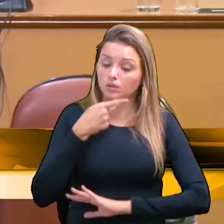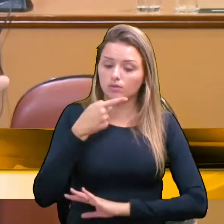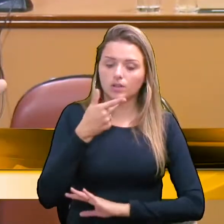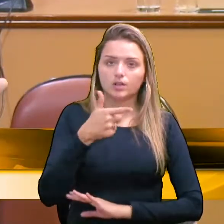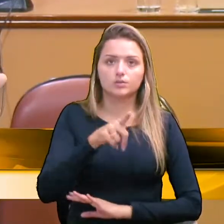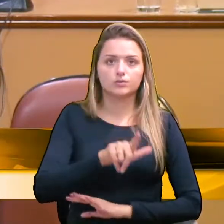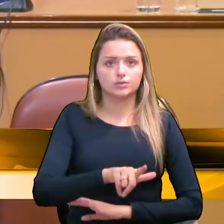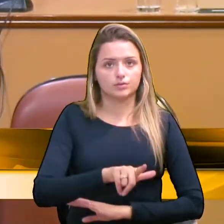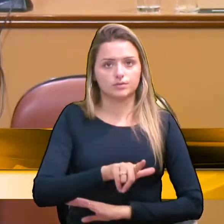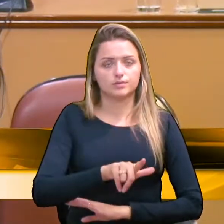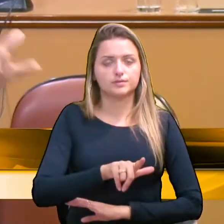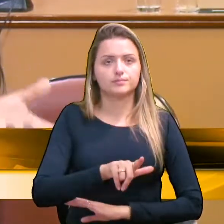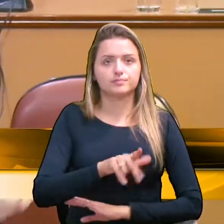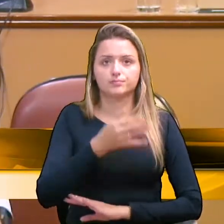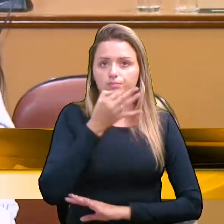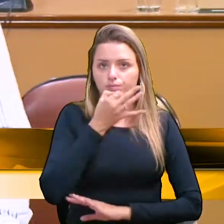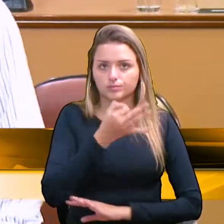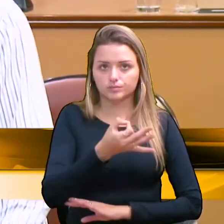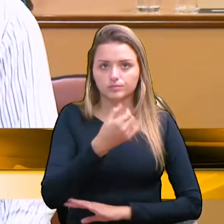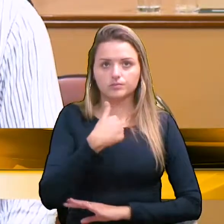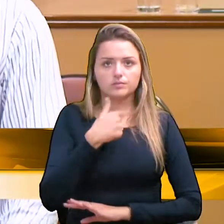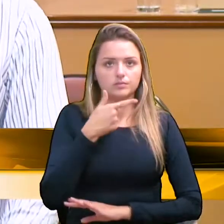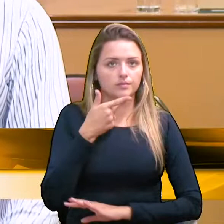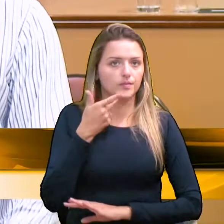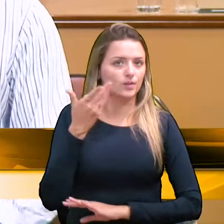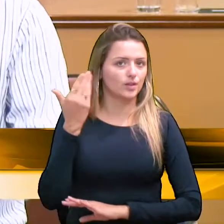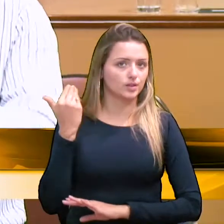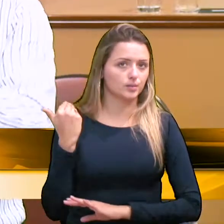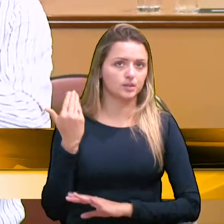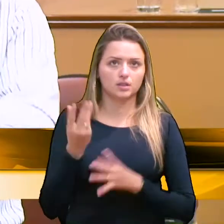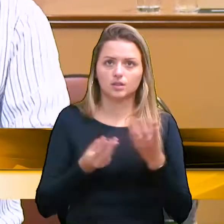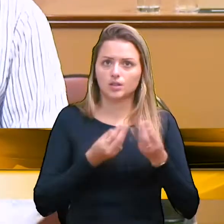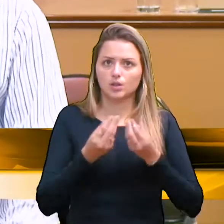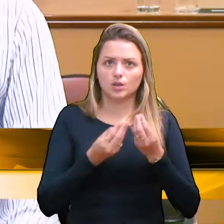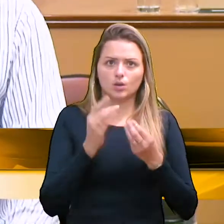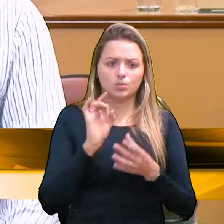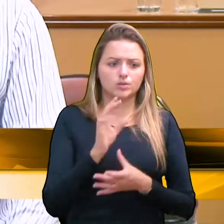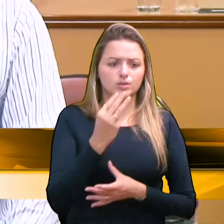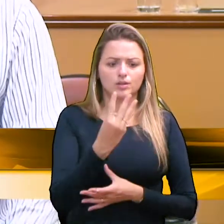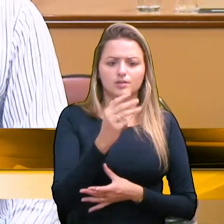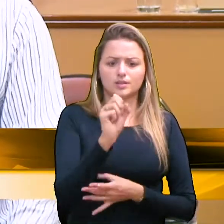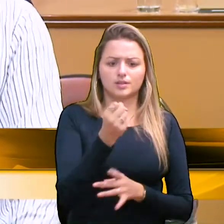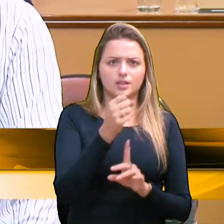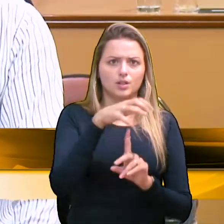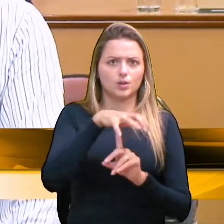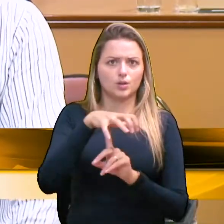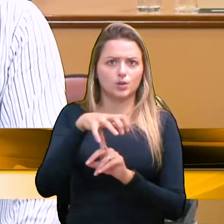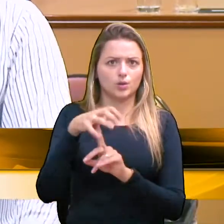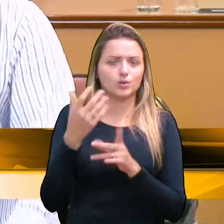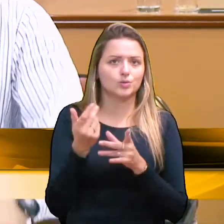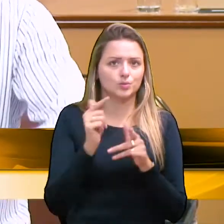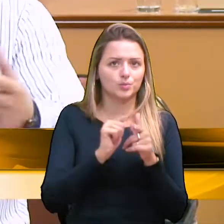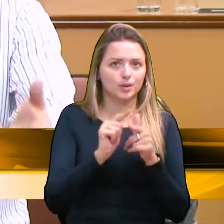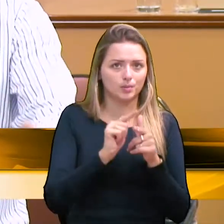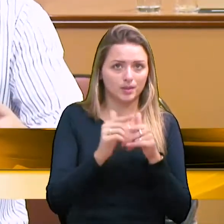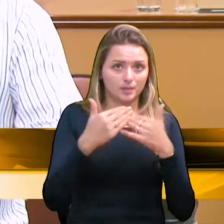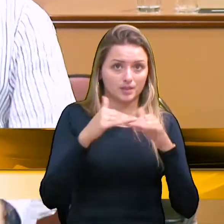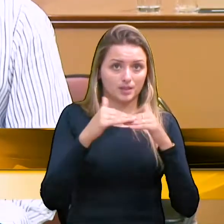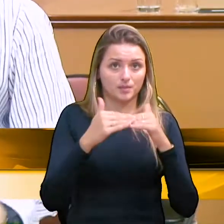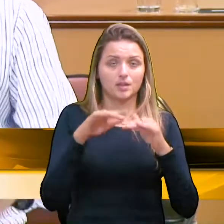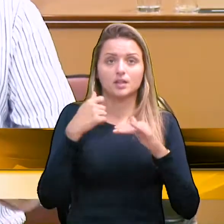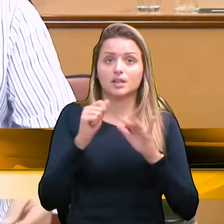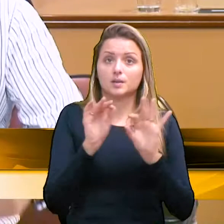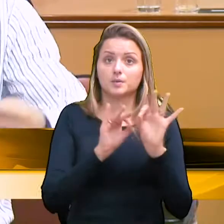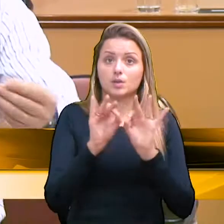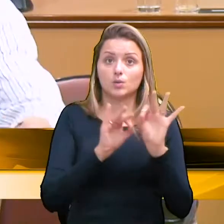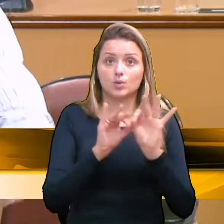na mesma opinião que eu dei há dias atrás. Como são só 38, que se tem que se marcar pontos ali dentro